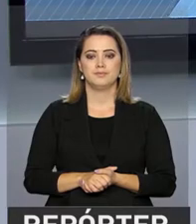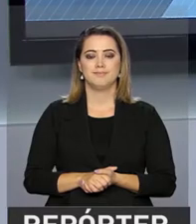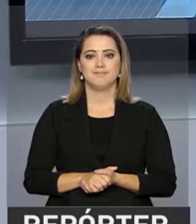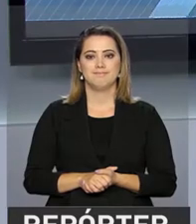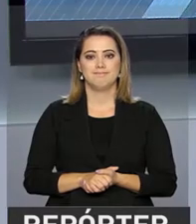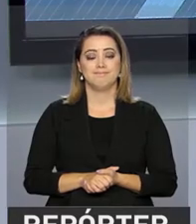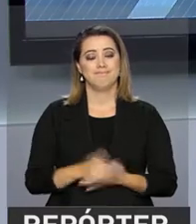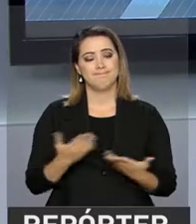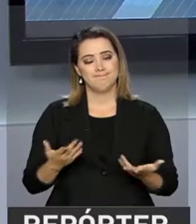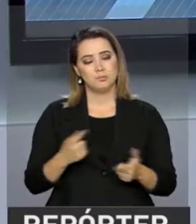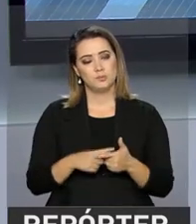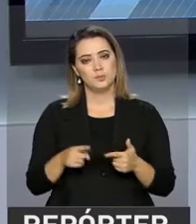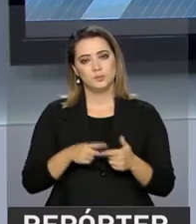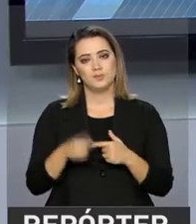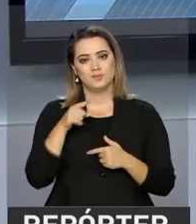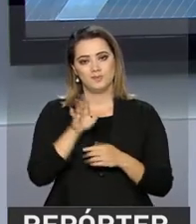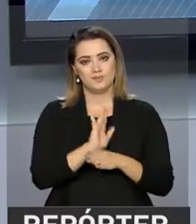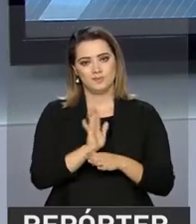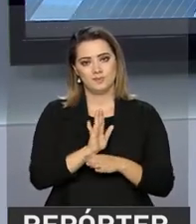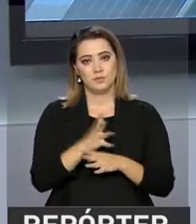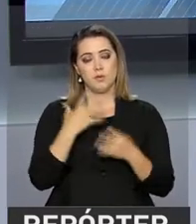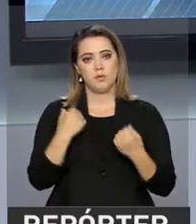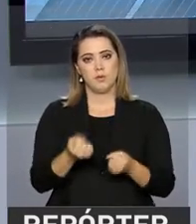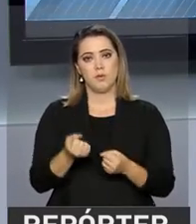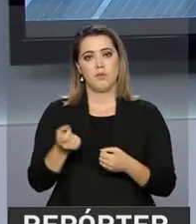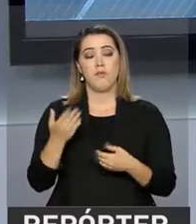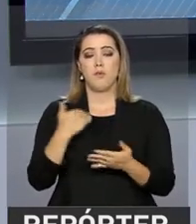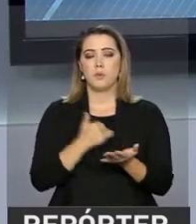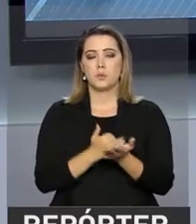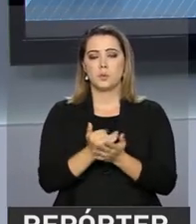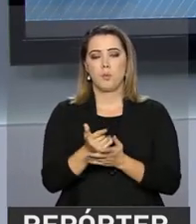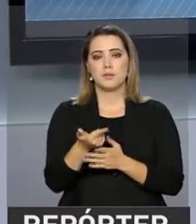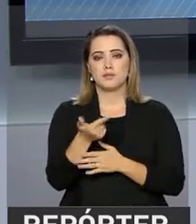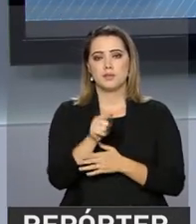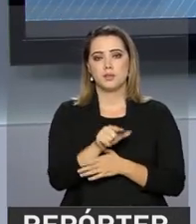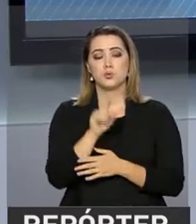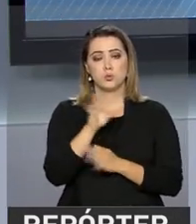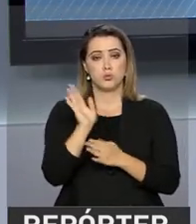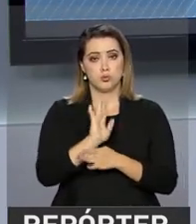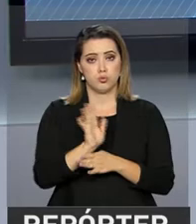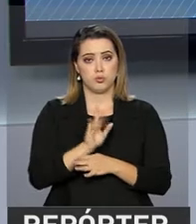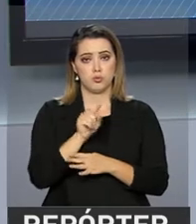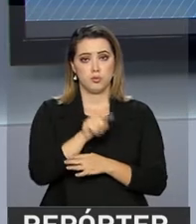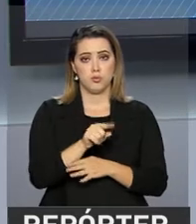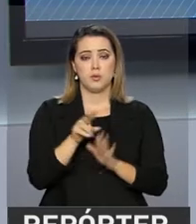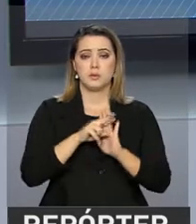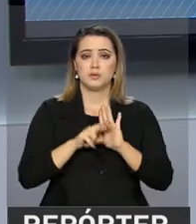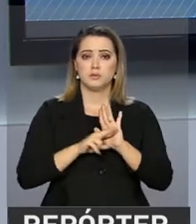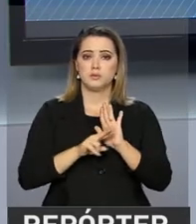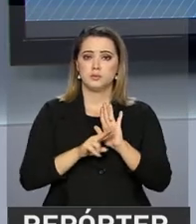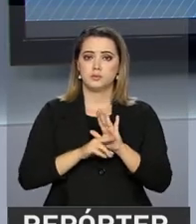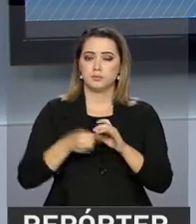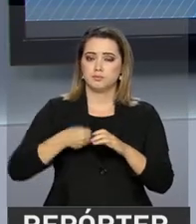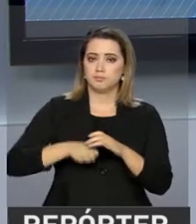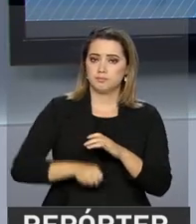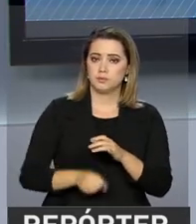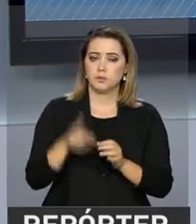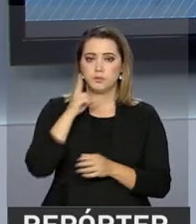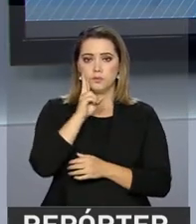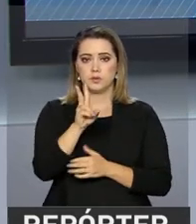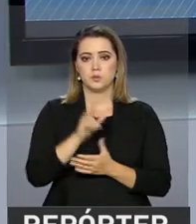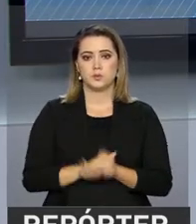nós tivemos um problema na transmissão então nós vamos recomeçar essa matéria sobre regras para a mineração no brasil a